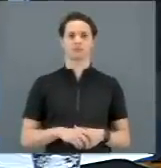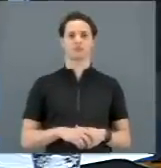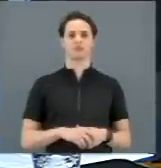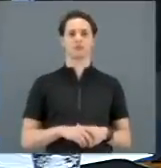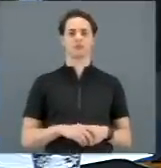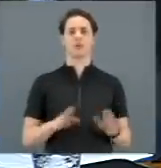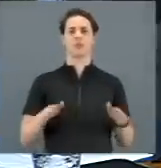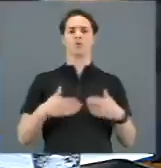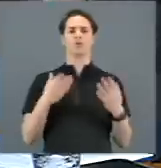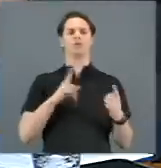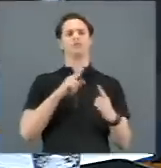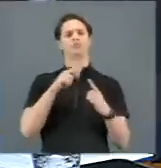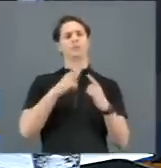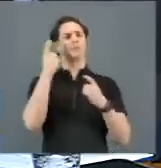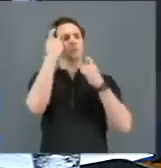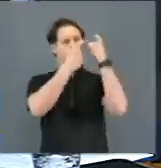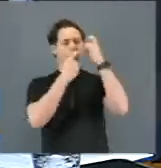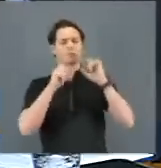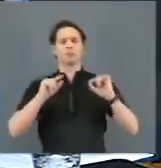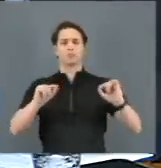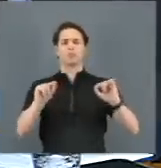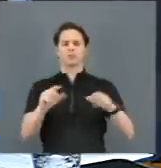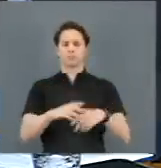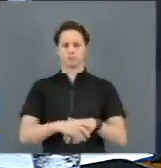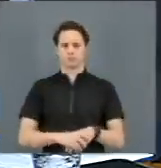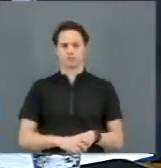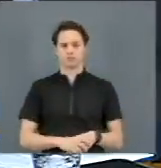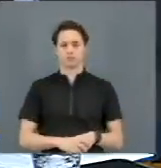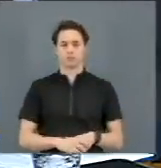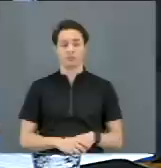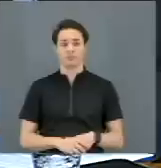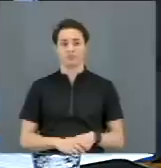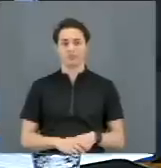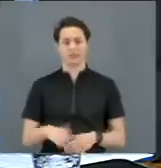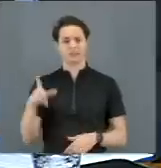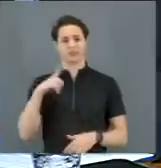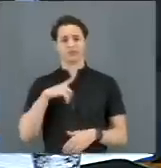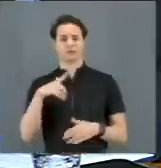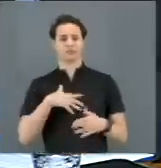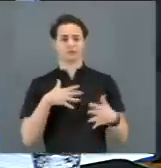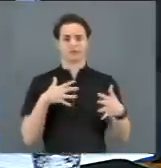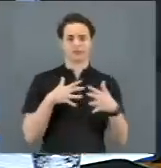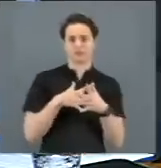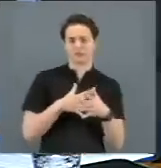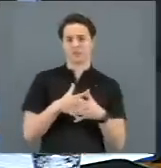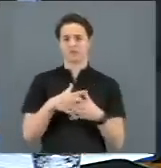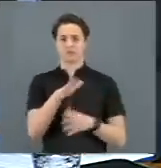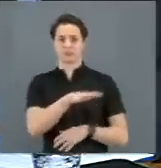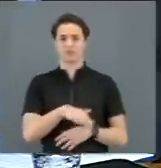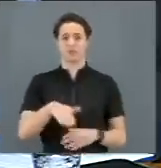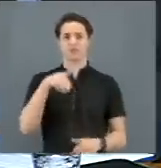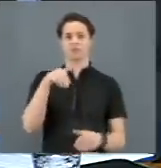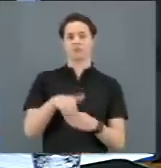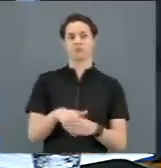Com qual intenção? Qual a preocupação? E a série de interferências que aconteceram no governo do presidente Bolsonaro,